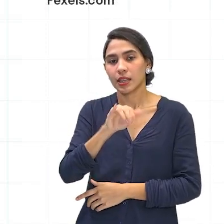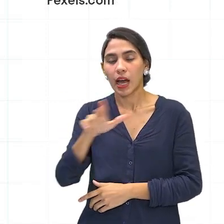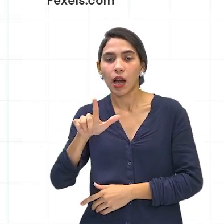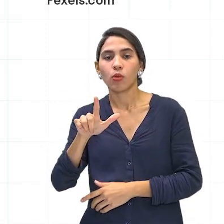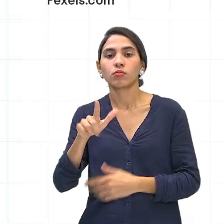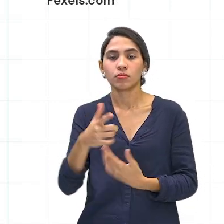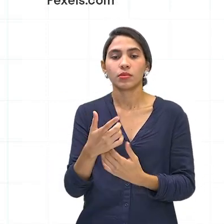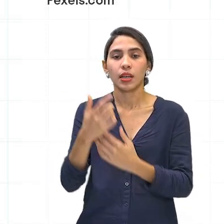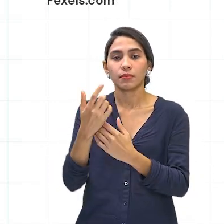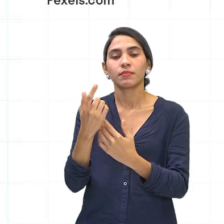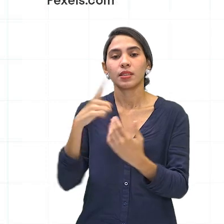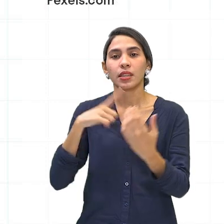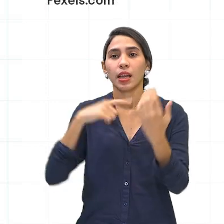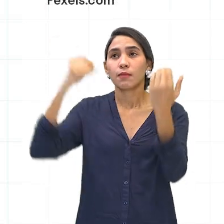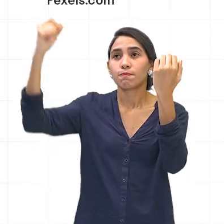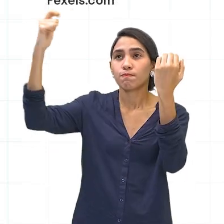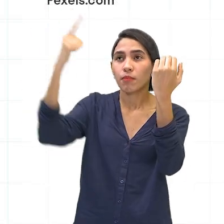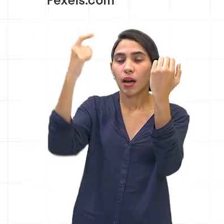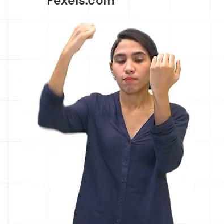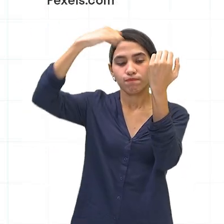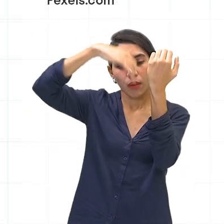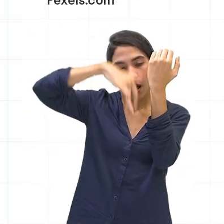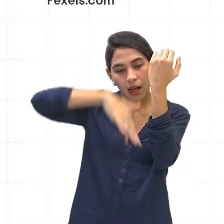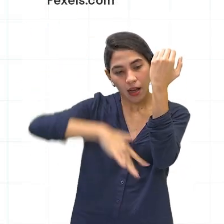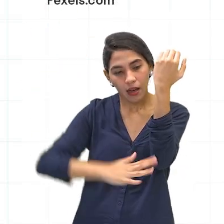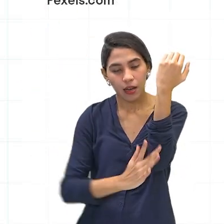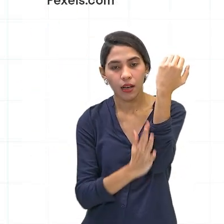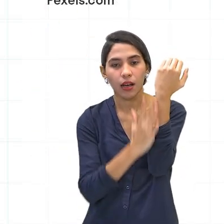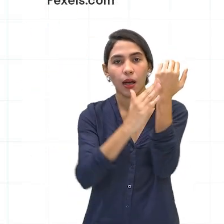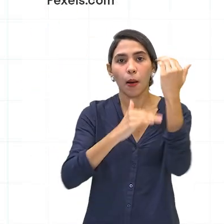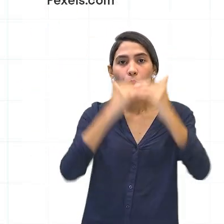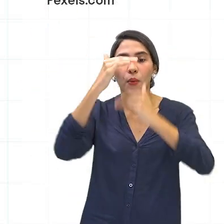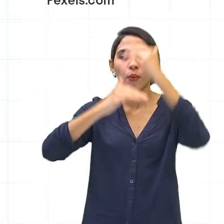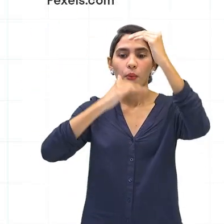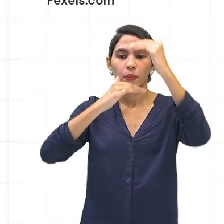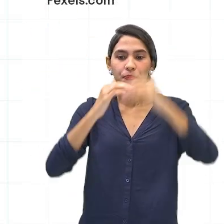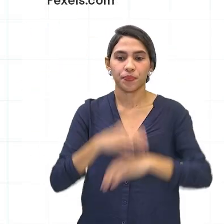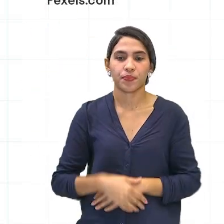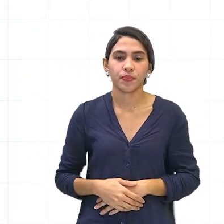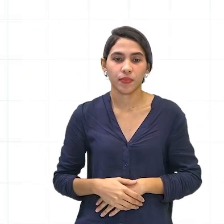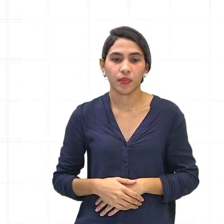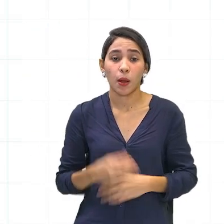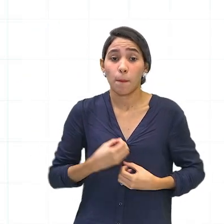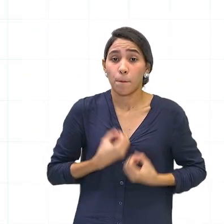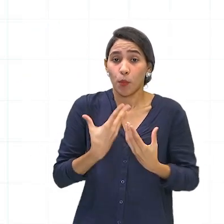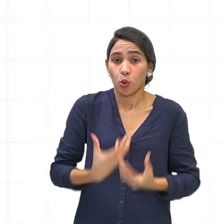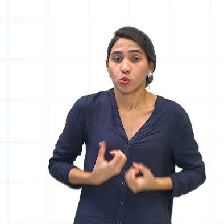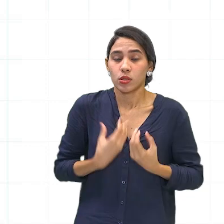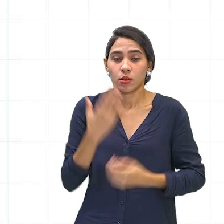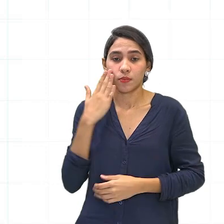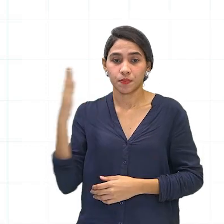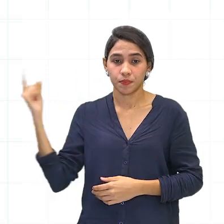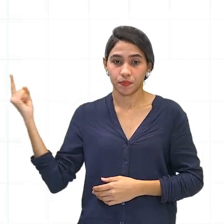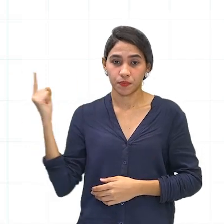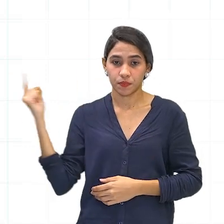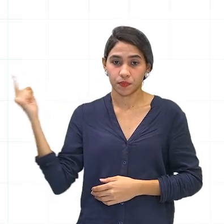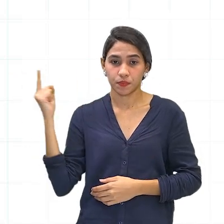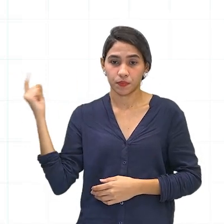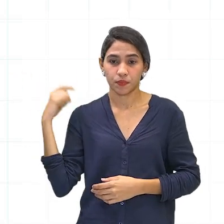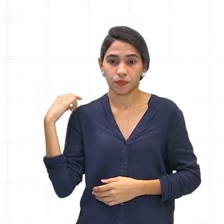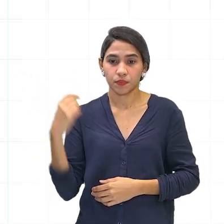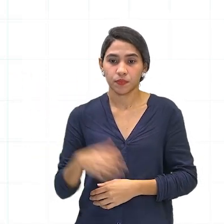autotróficos, que fazem a fotossíntese e eles conseguem crescer e se desenvolver. Quanto à reprodução desses animais, a gente observa ali